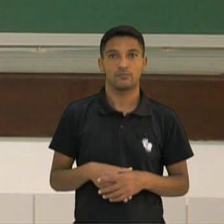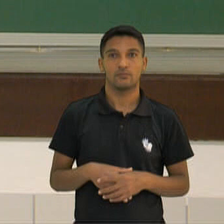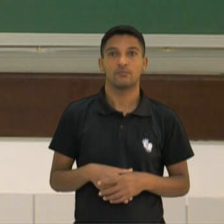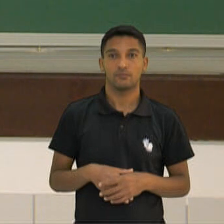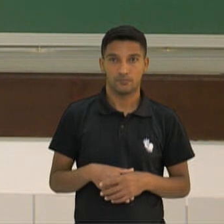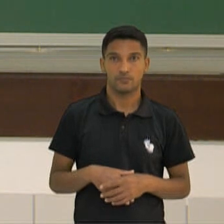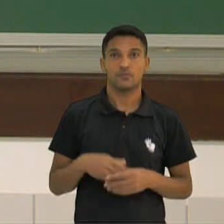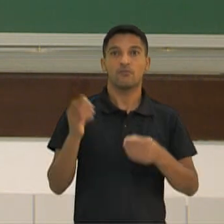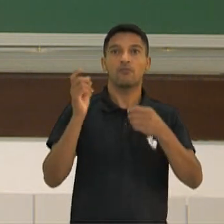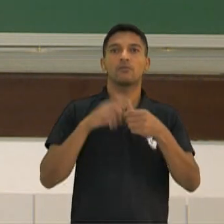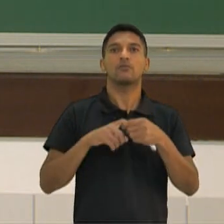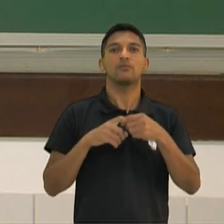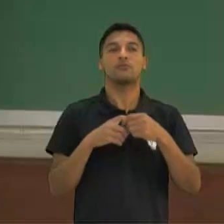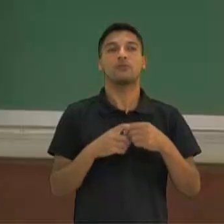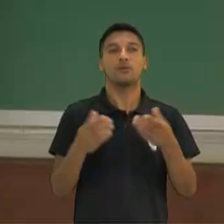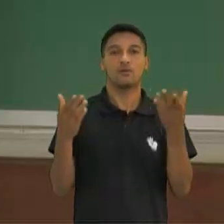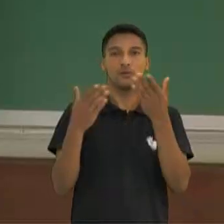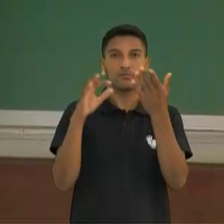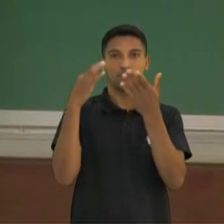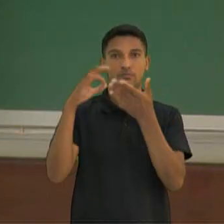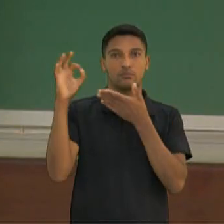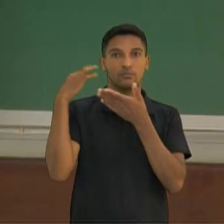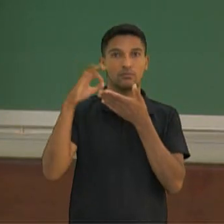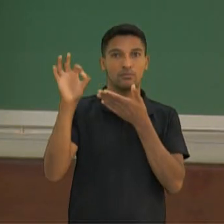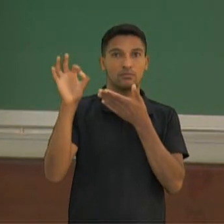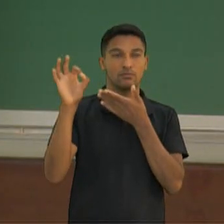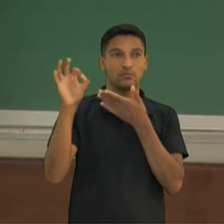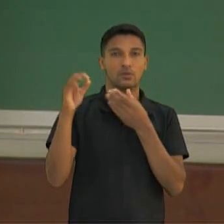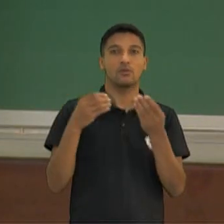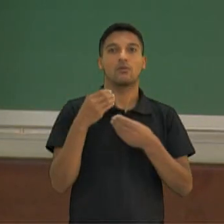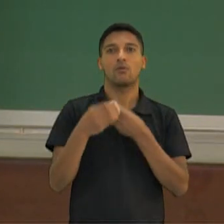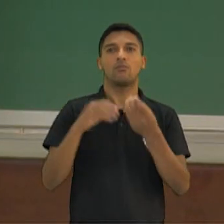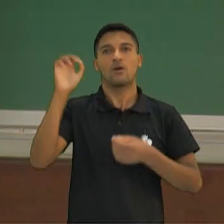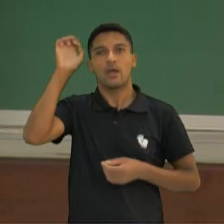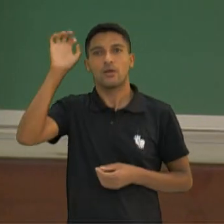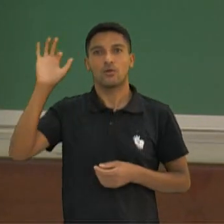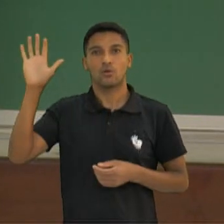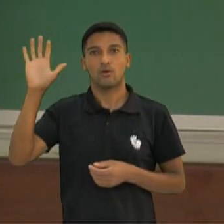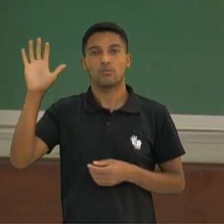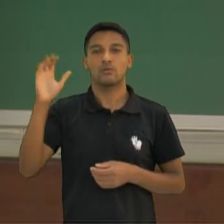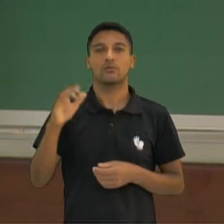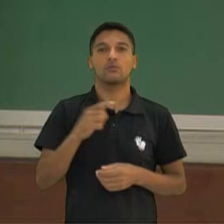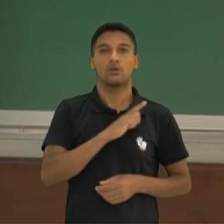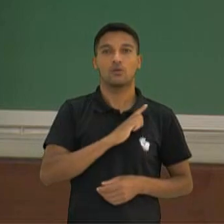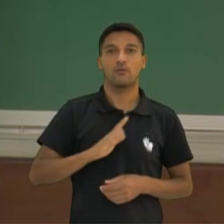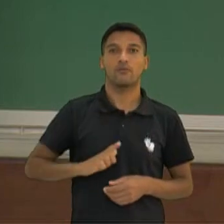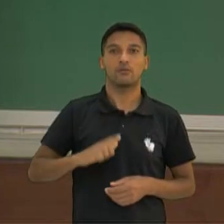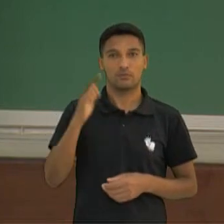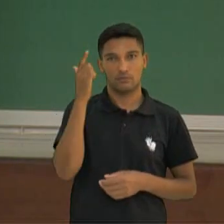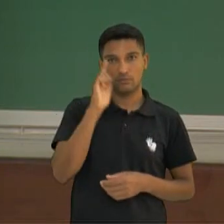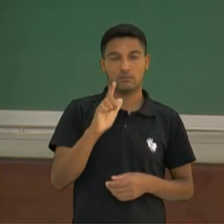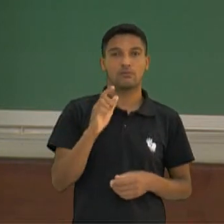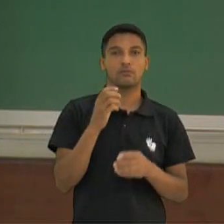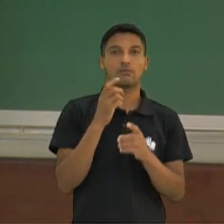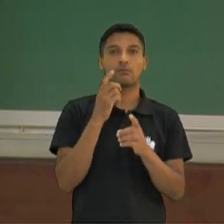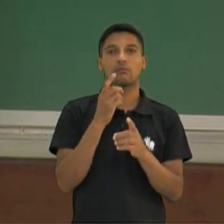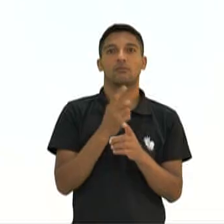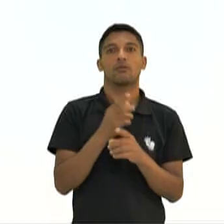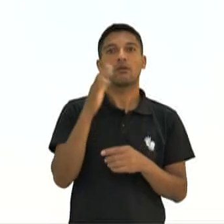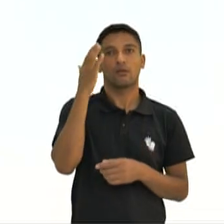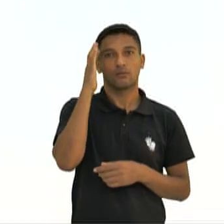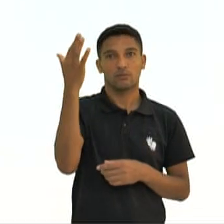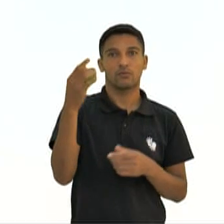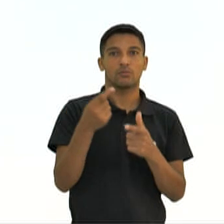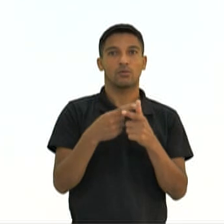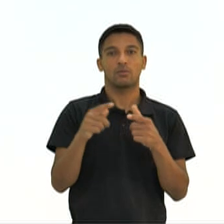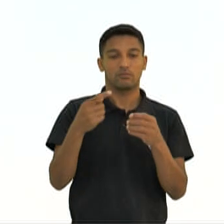E aí, pessoal, estamos de volta. Correção do último quiz. De que maneira a Europa encontrou soluções para seus problemas urbanos? Vamos direto à resposta, né? Já